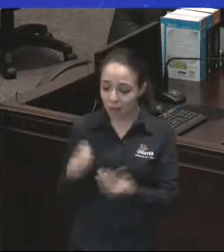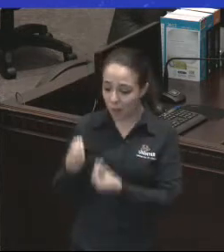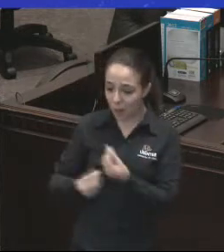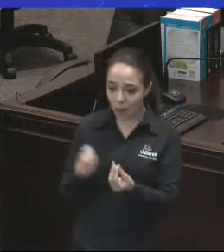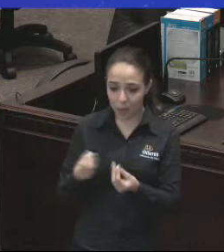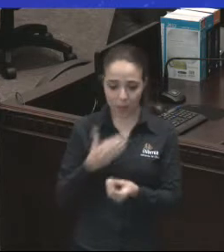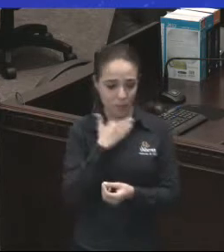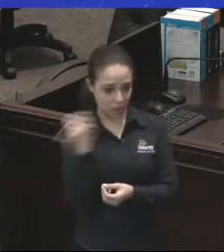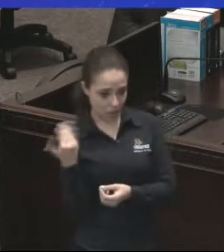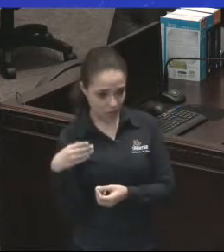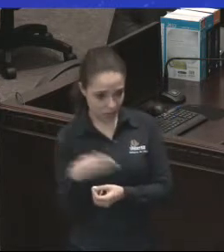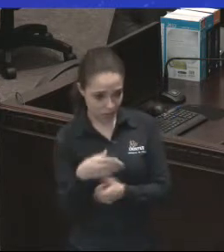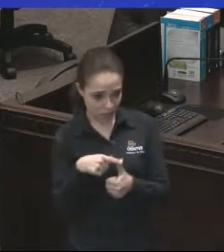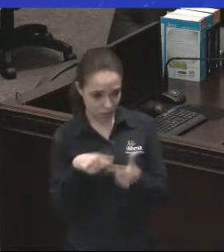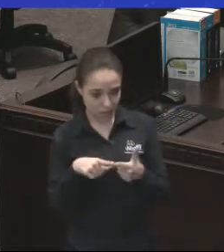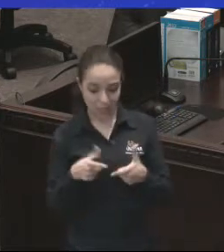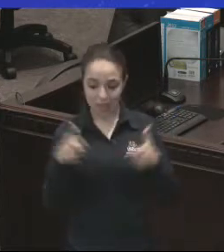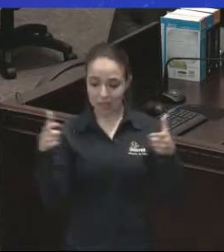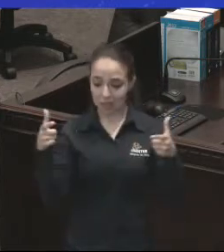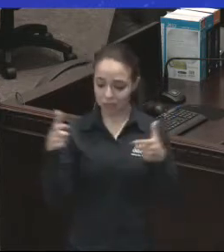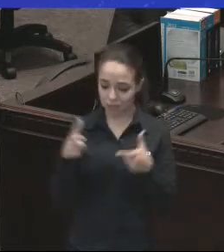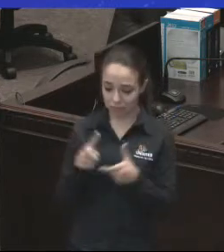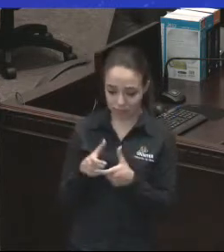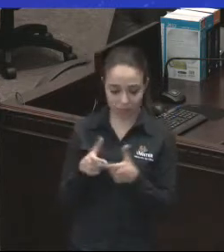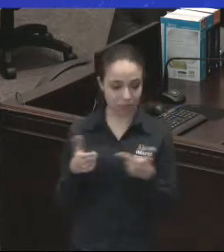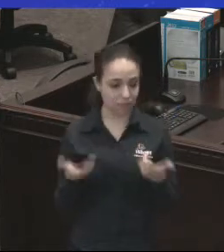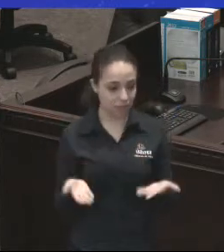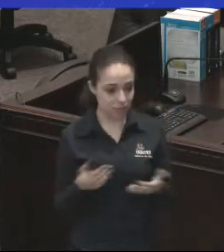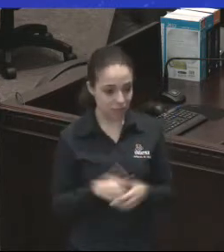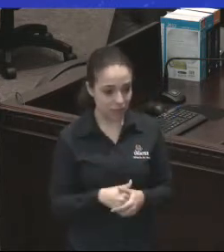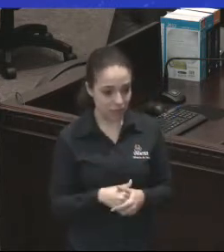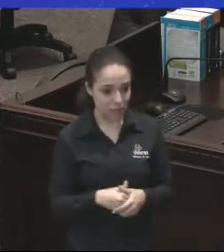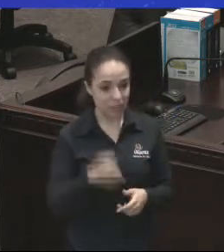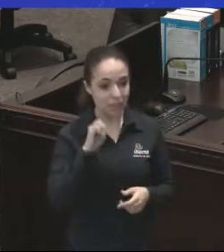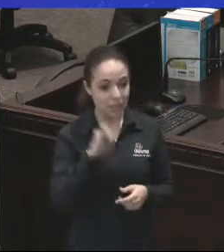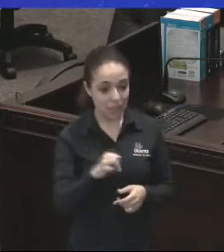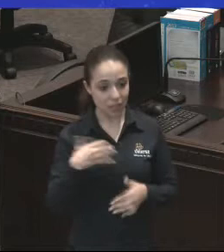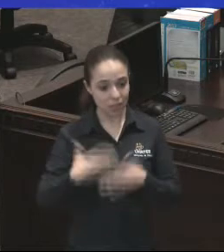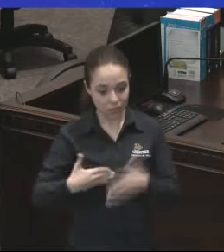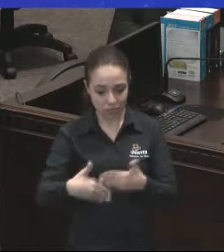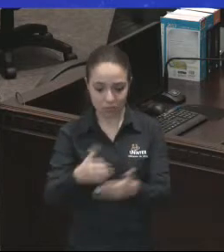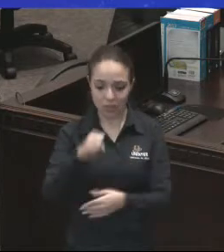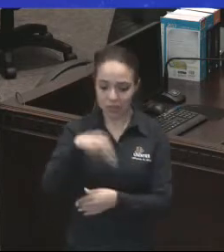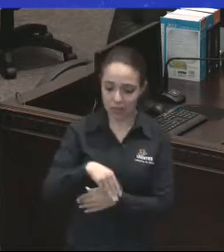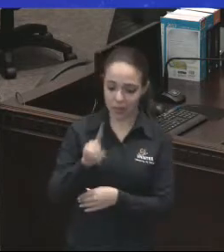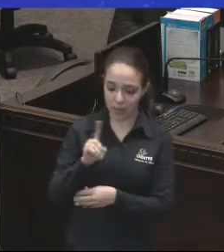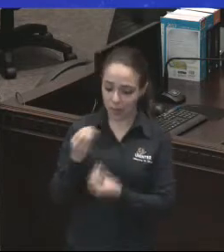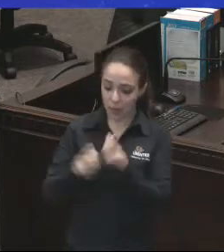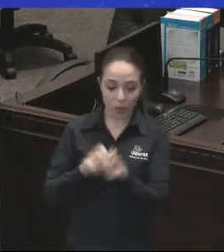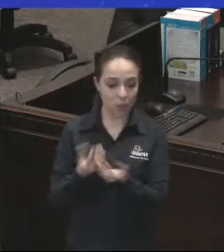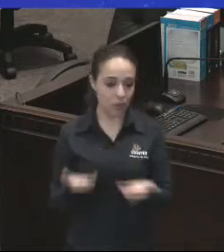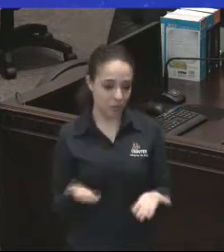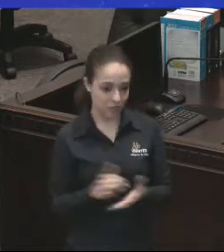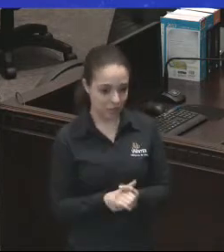o peixe morreu ou não morreu, se ele cresceu ou não cresceu, se ele está se reproduzindo normalmente ou não. Como eu disse para